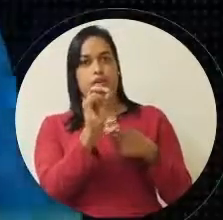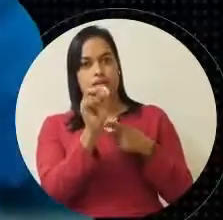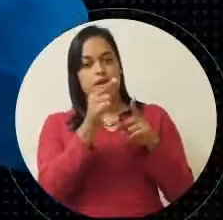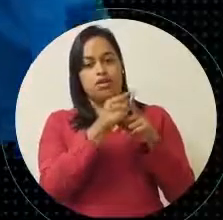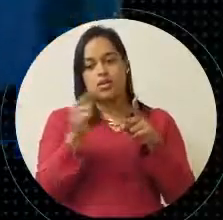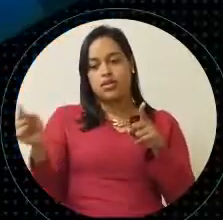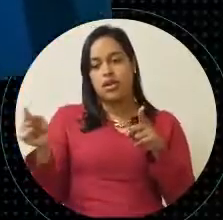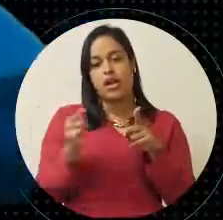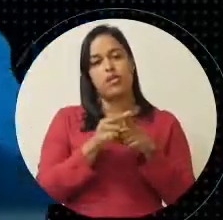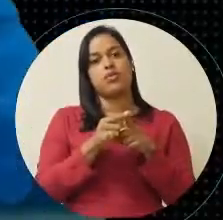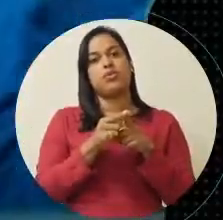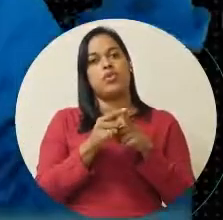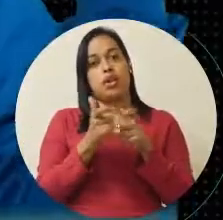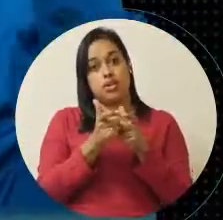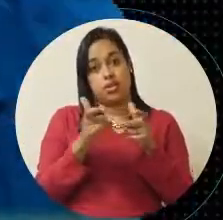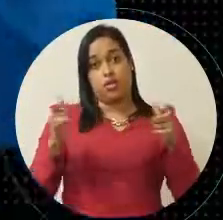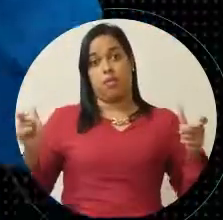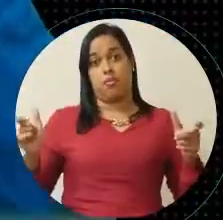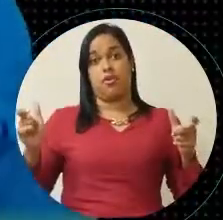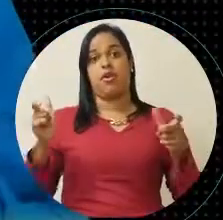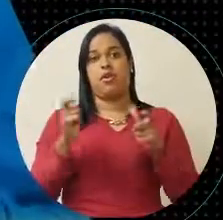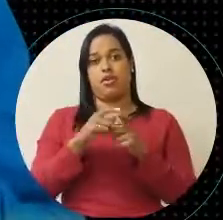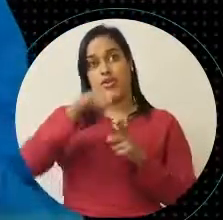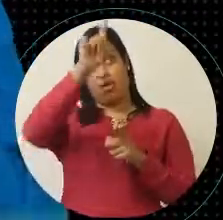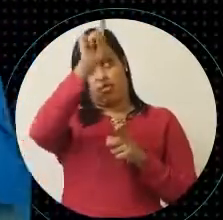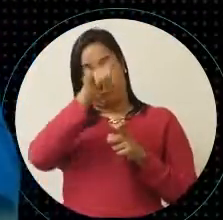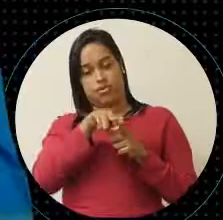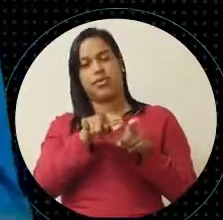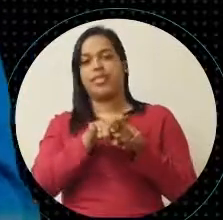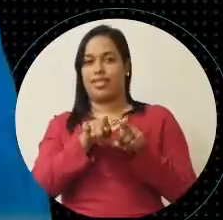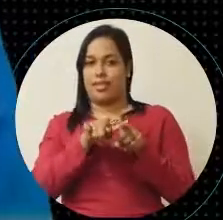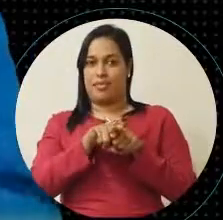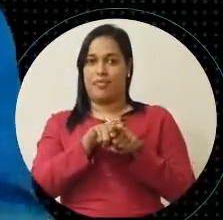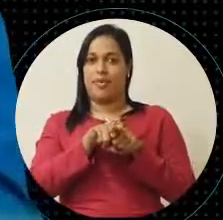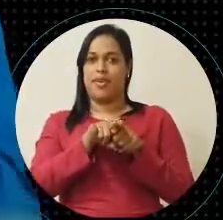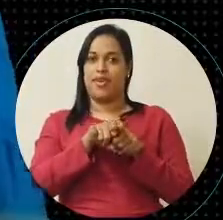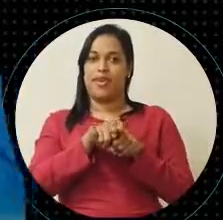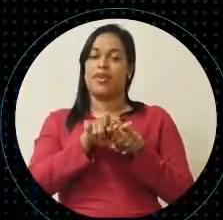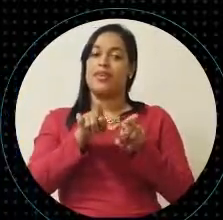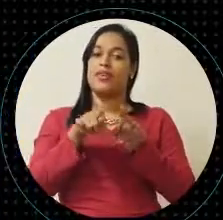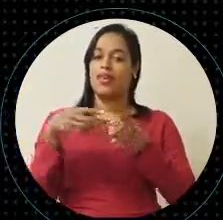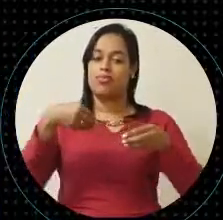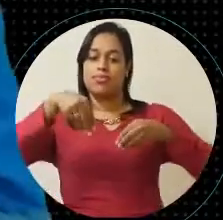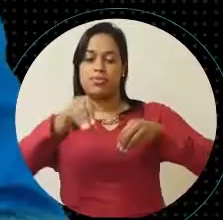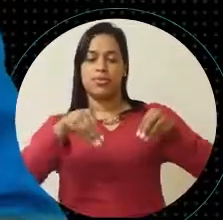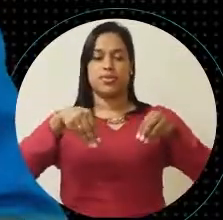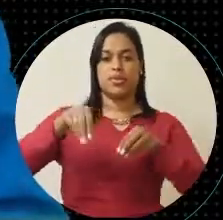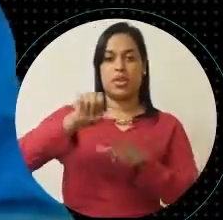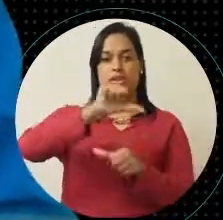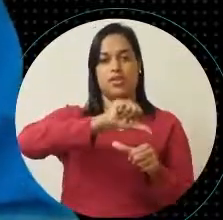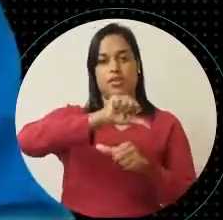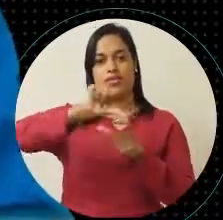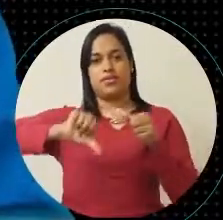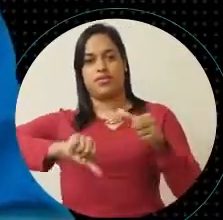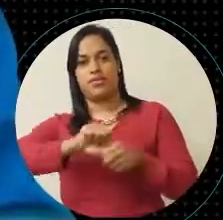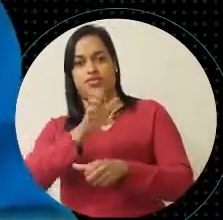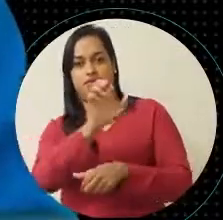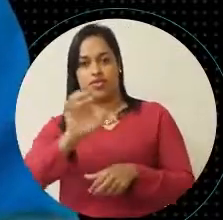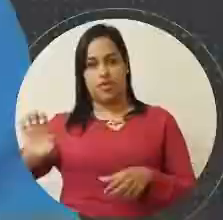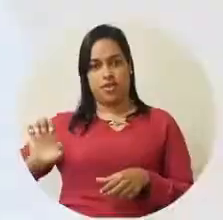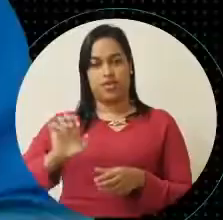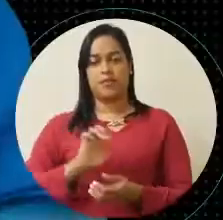largura, então ele aumenta a largura e a altura do elemento, a opacidade dele e desloca ele para a